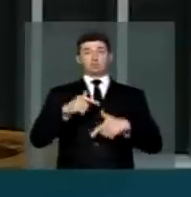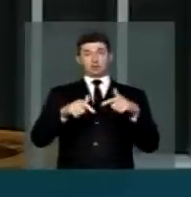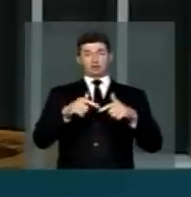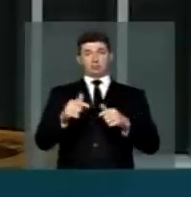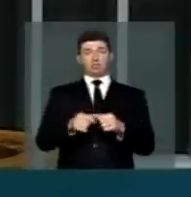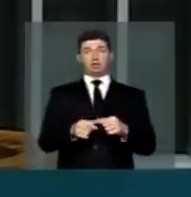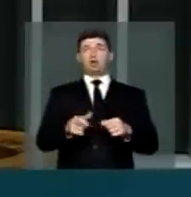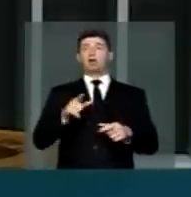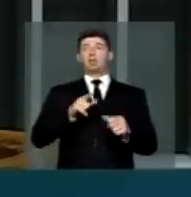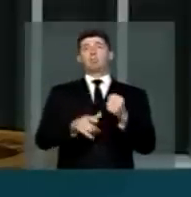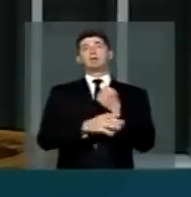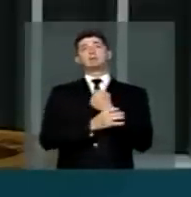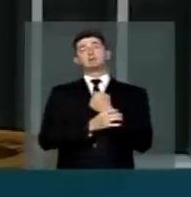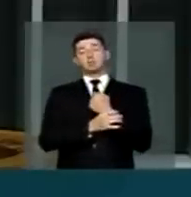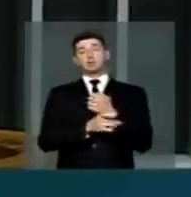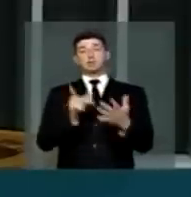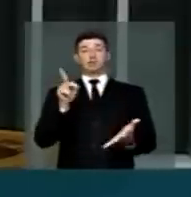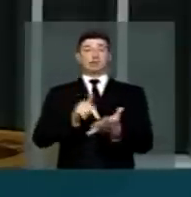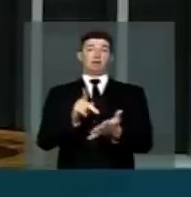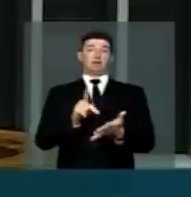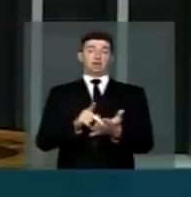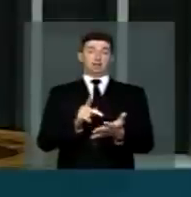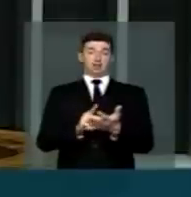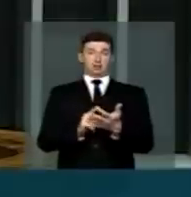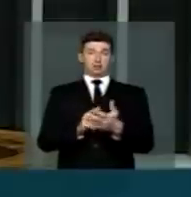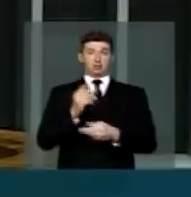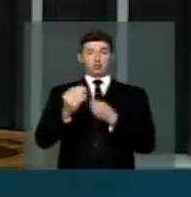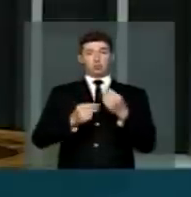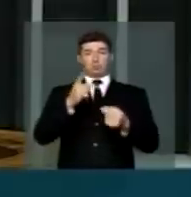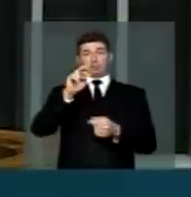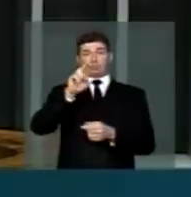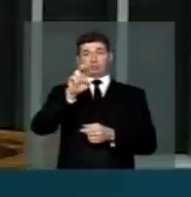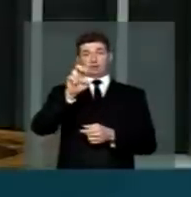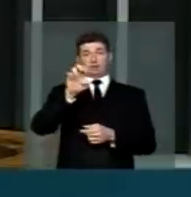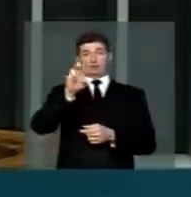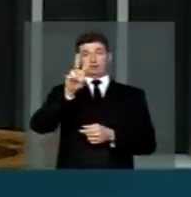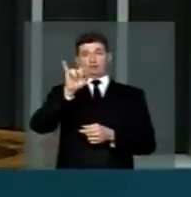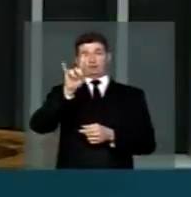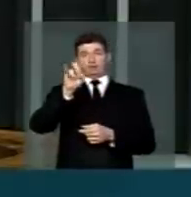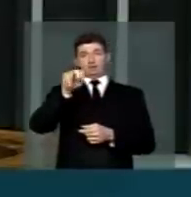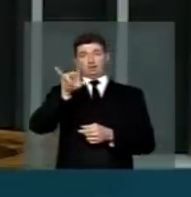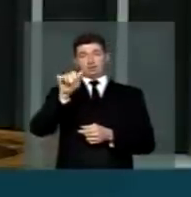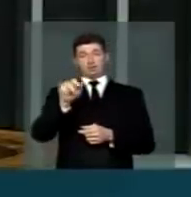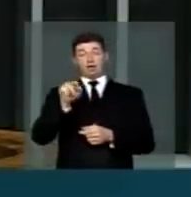hoje, uma segurança real em relação à sua previdência, para que ele saiba